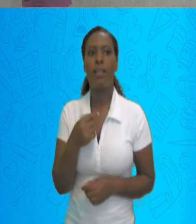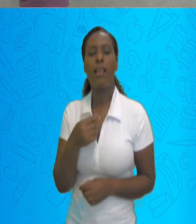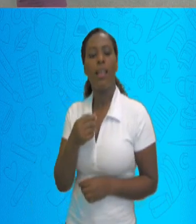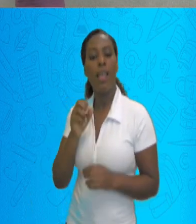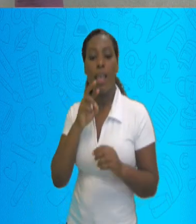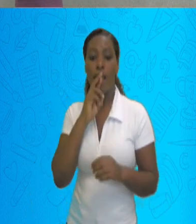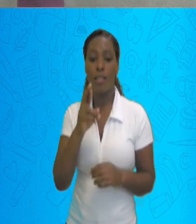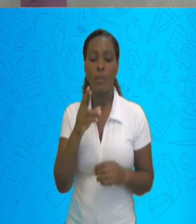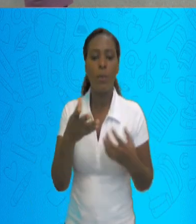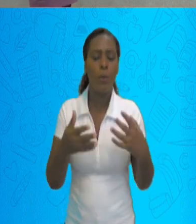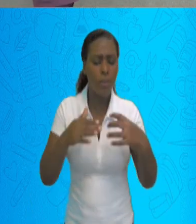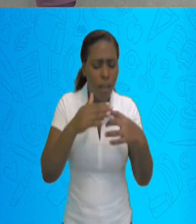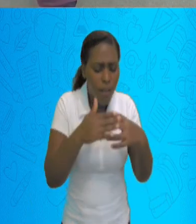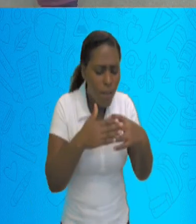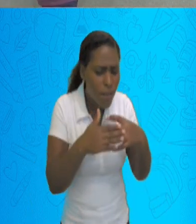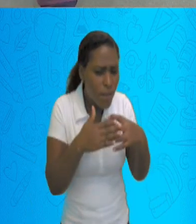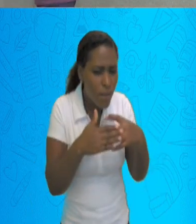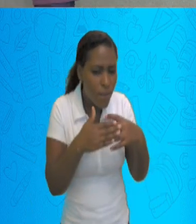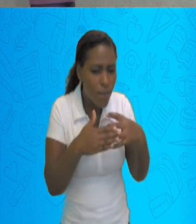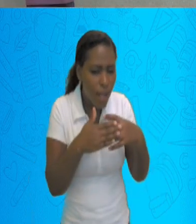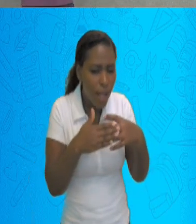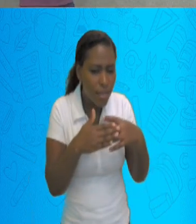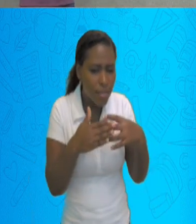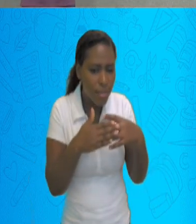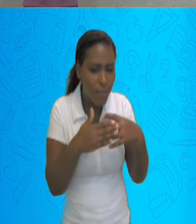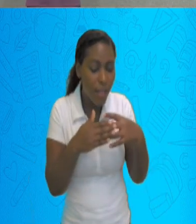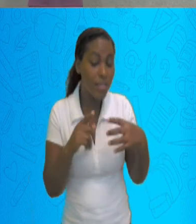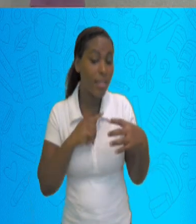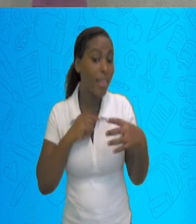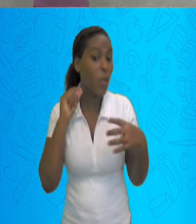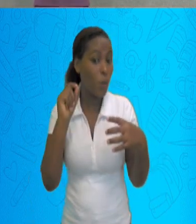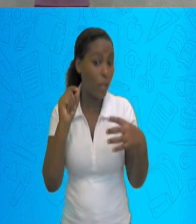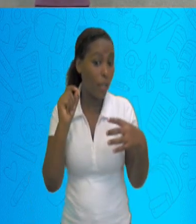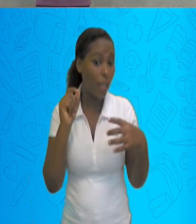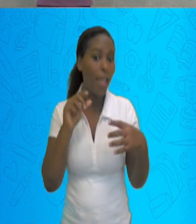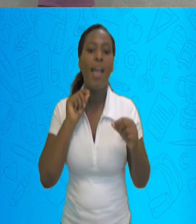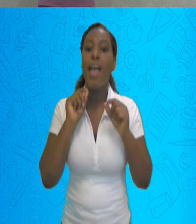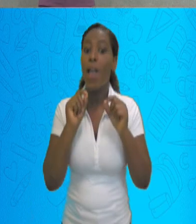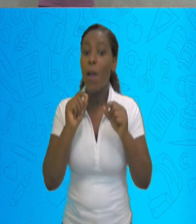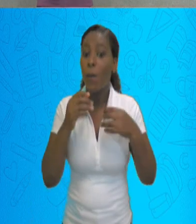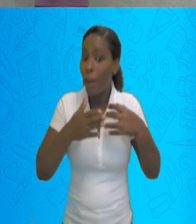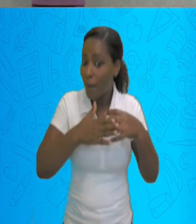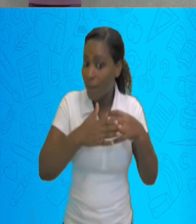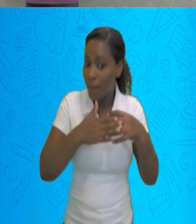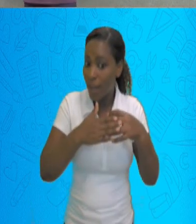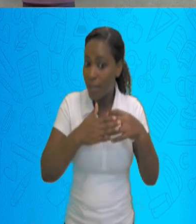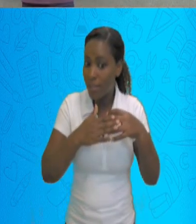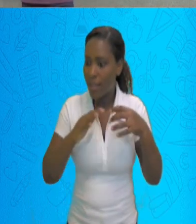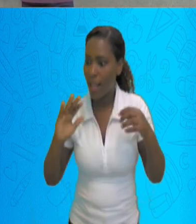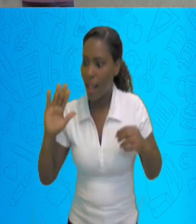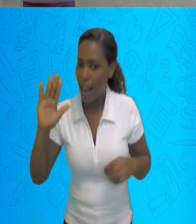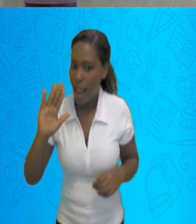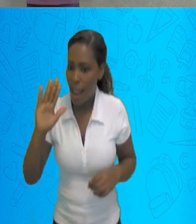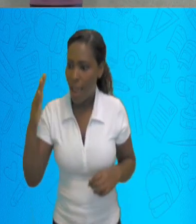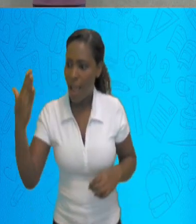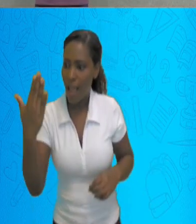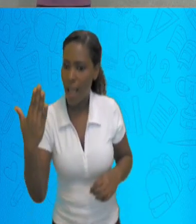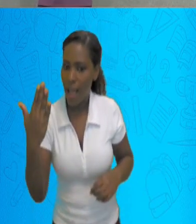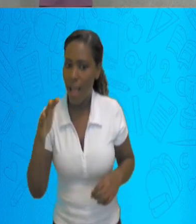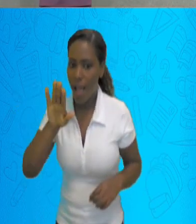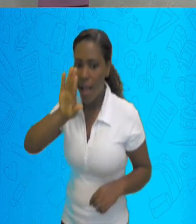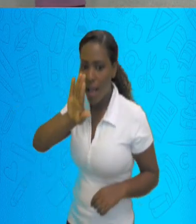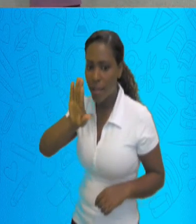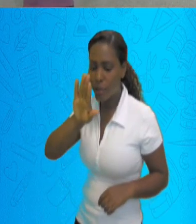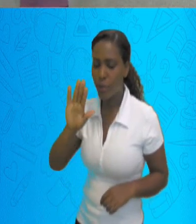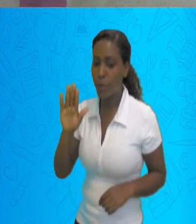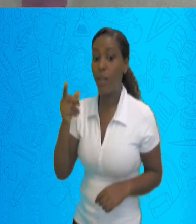nós temos? Vamos relembrar, faces é o mesmo que lado. Lembra do desenho anterior que eu fiz com vocês